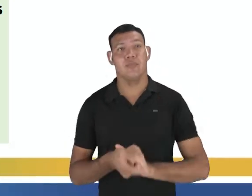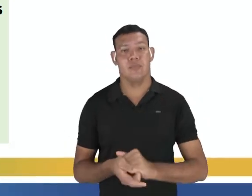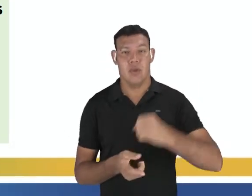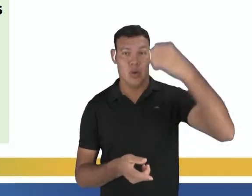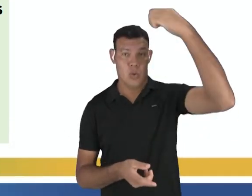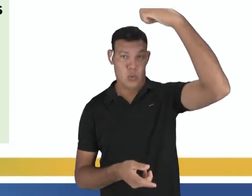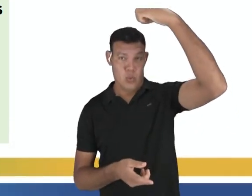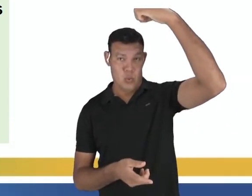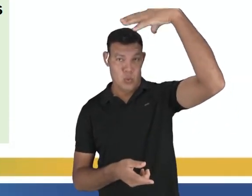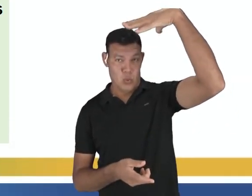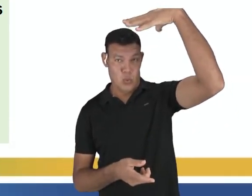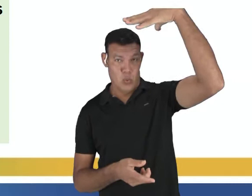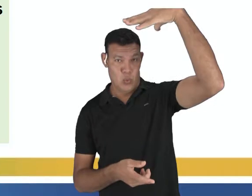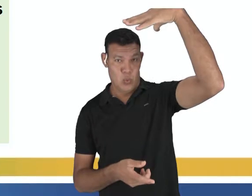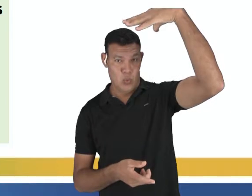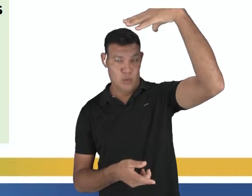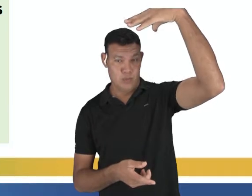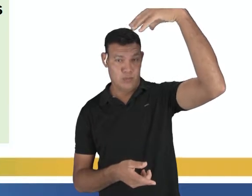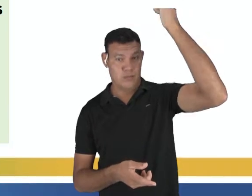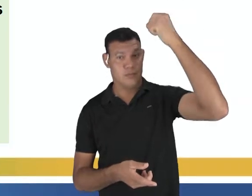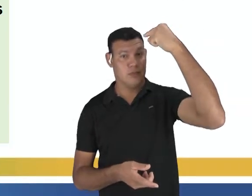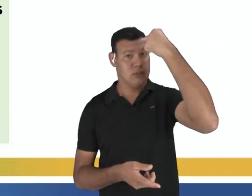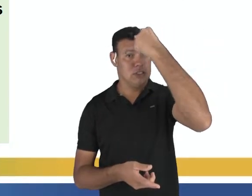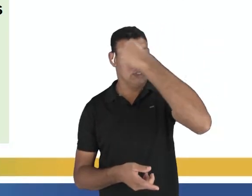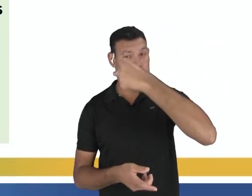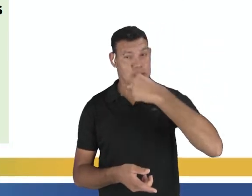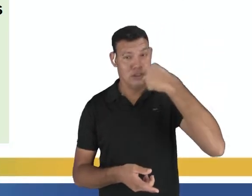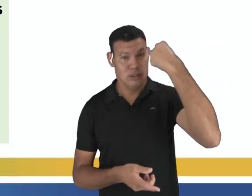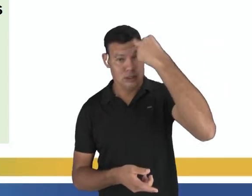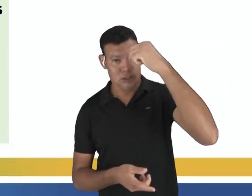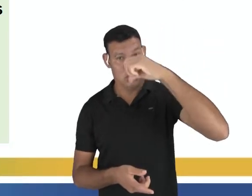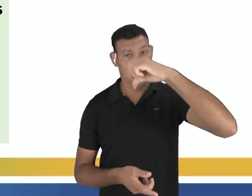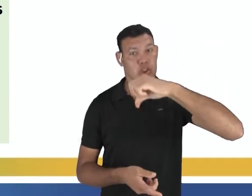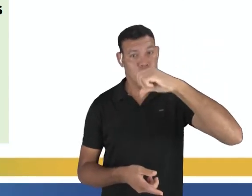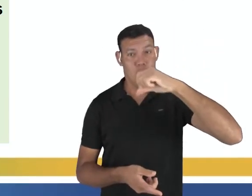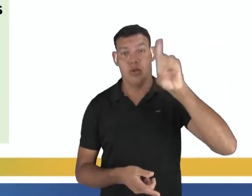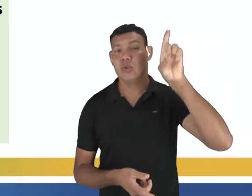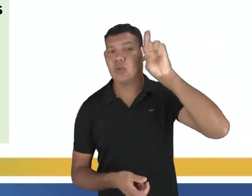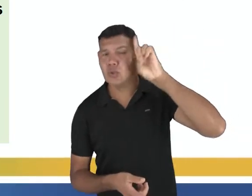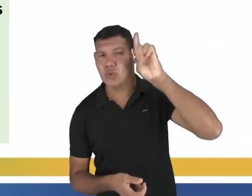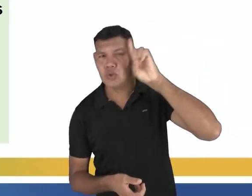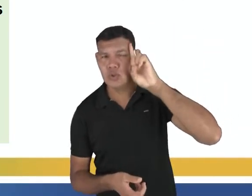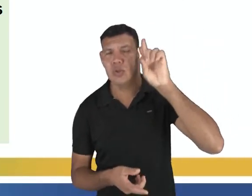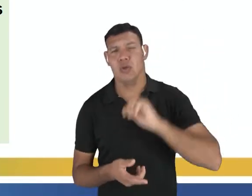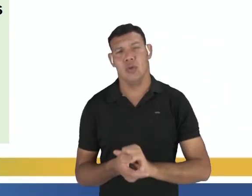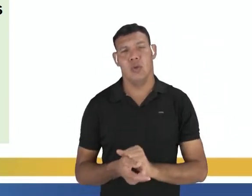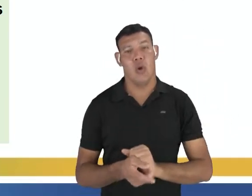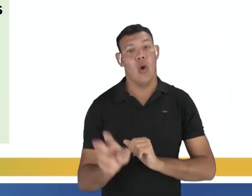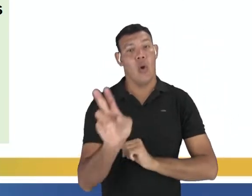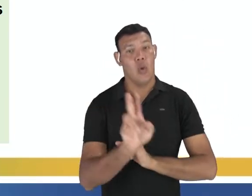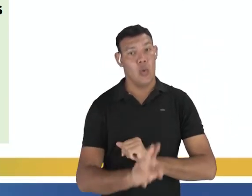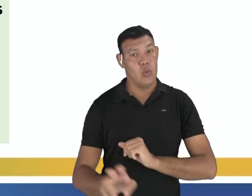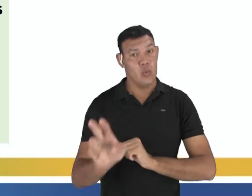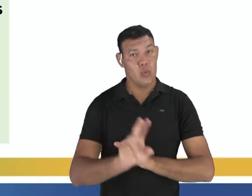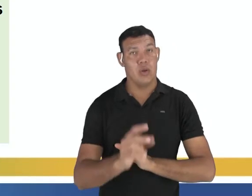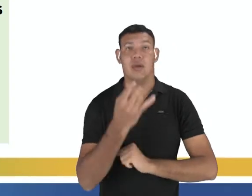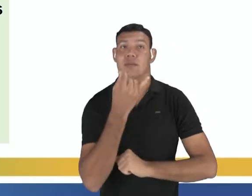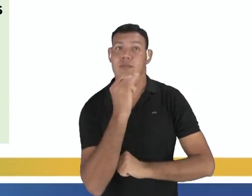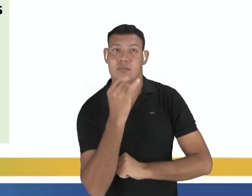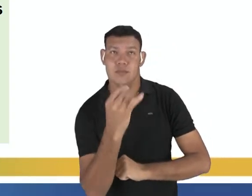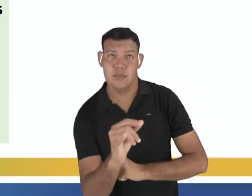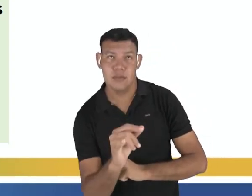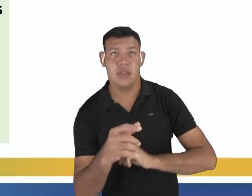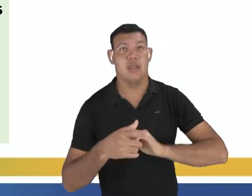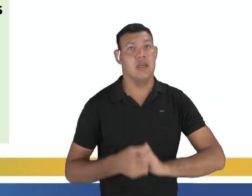60 watts permanece ligada 9 horas por dia. O consumo de energia elétrica dessa lâmpada ao final de um mês é igual